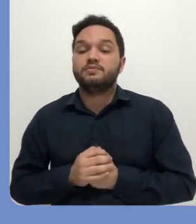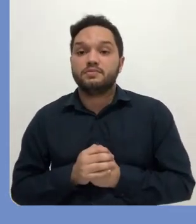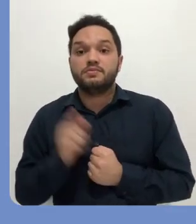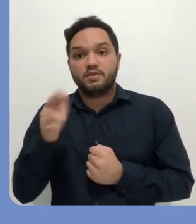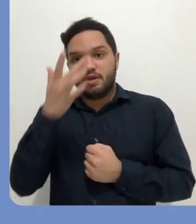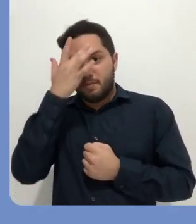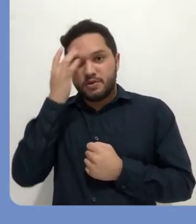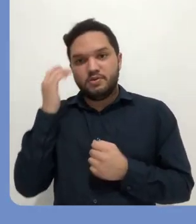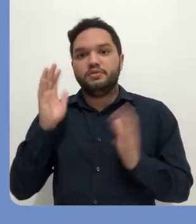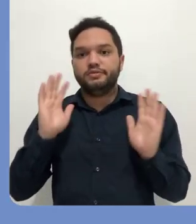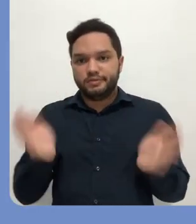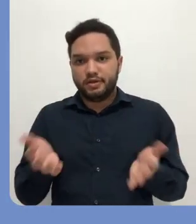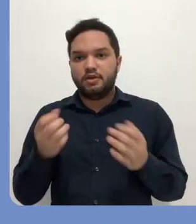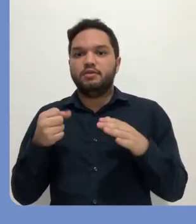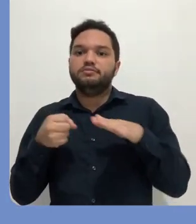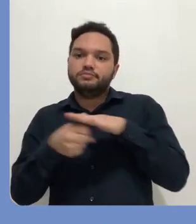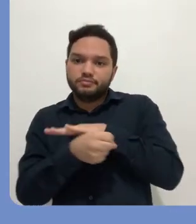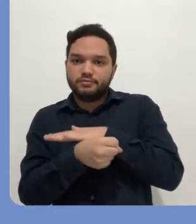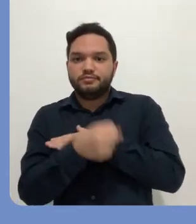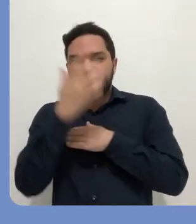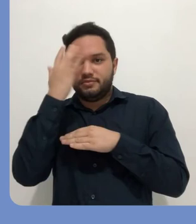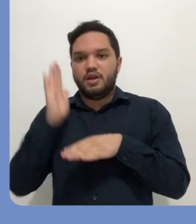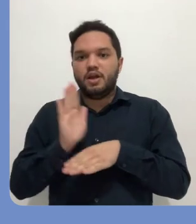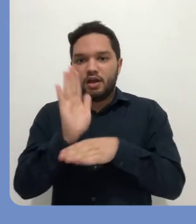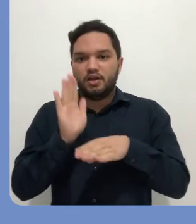Veja que ele ficou verde e